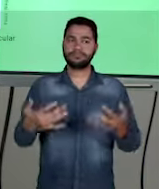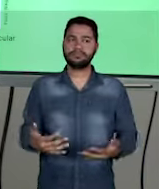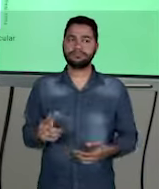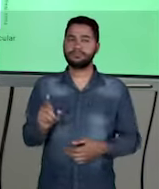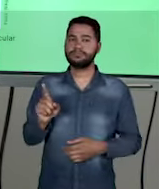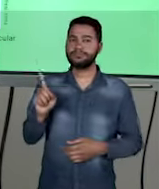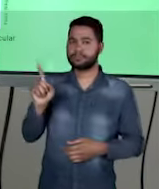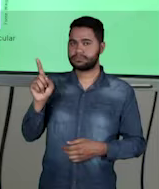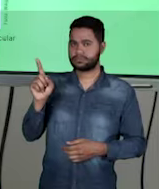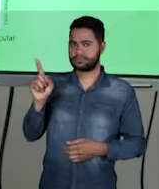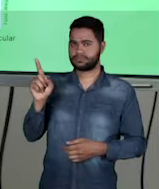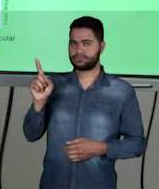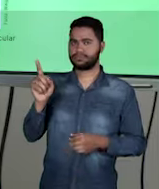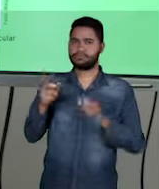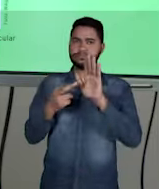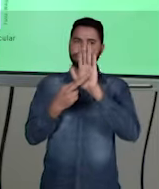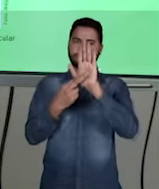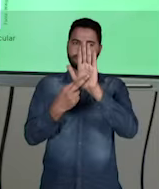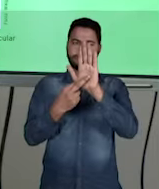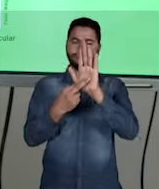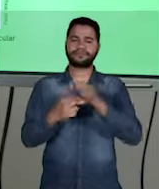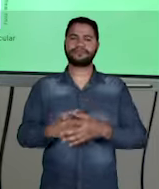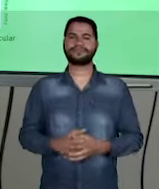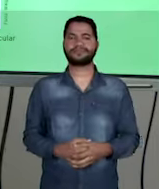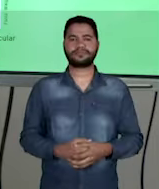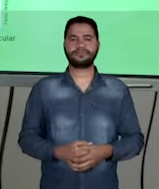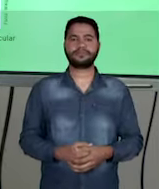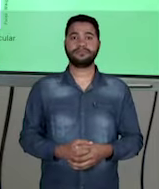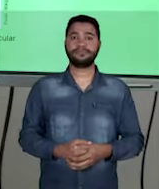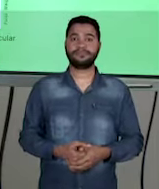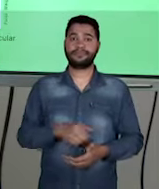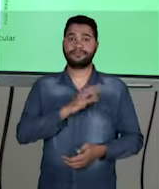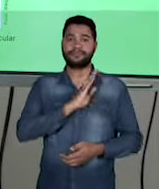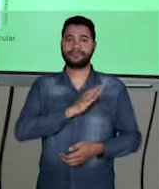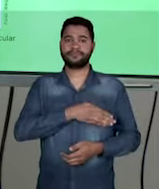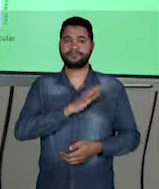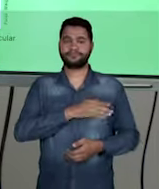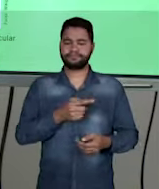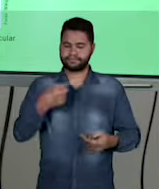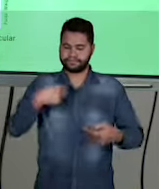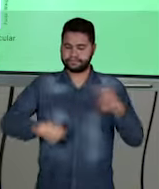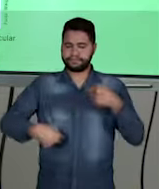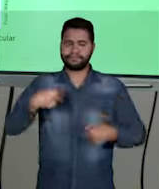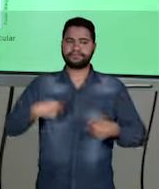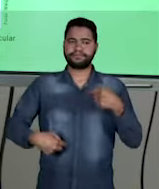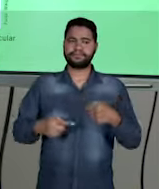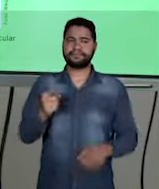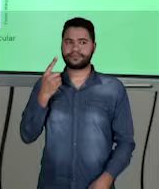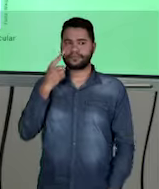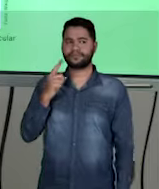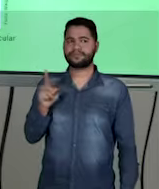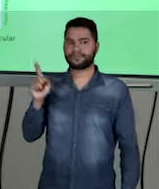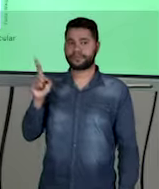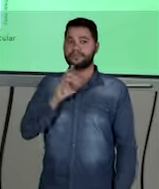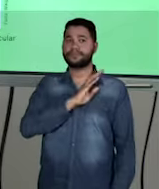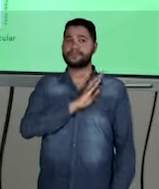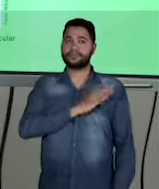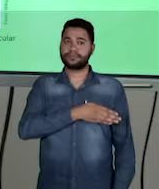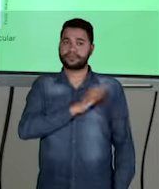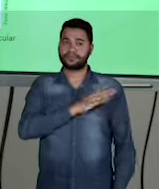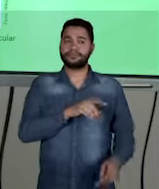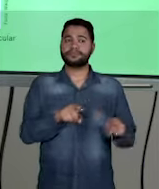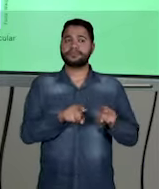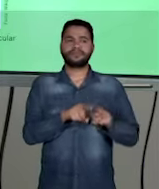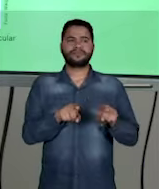para vocês uma representação do sistema cardiovascular, que é o sistema que envolve o coração